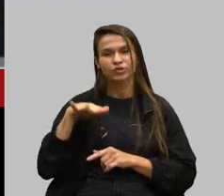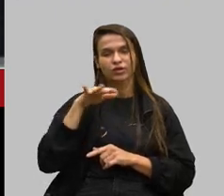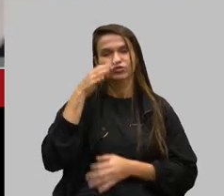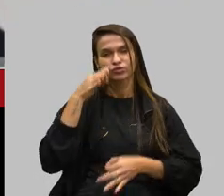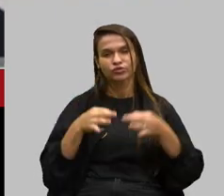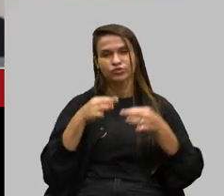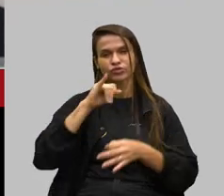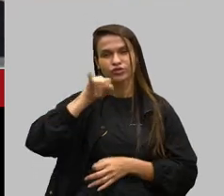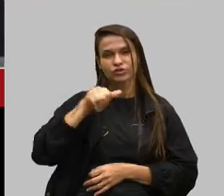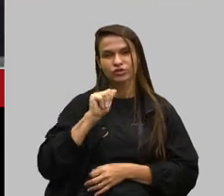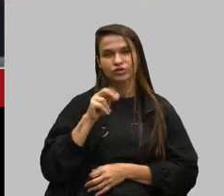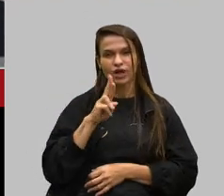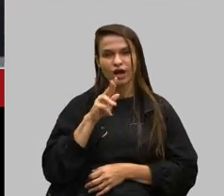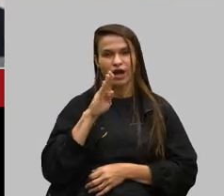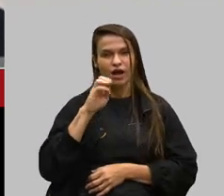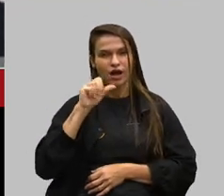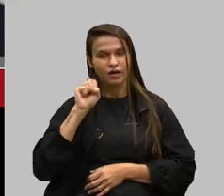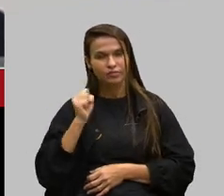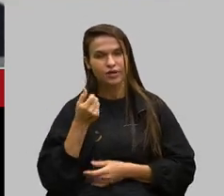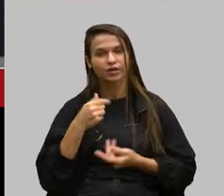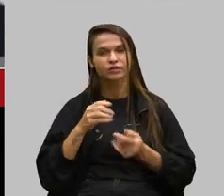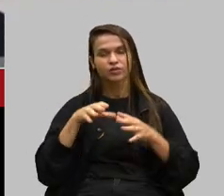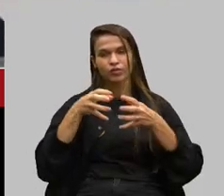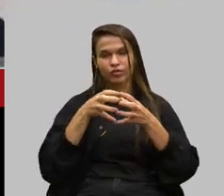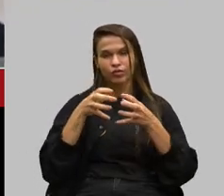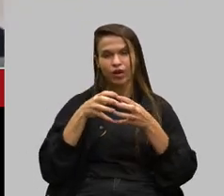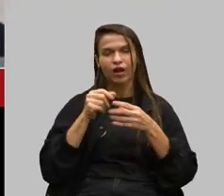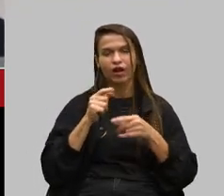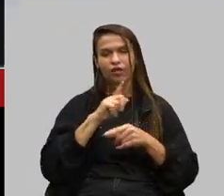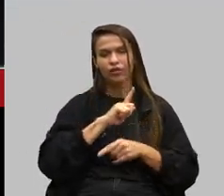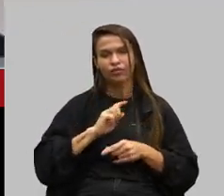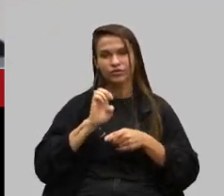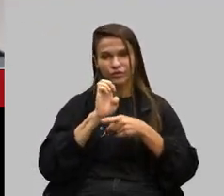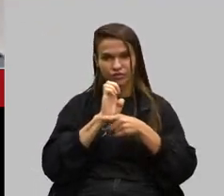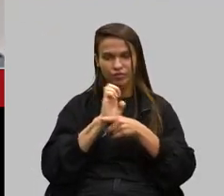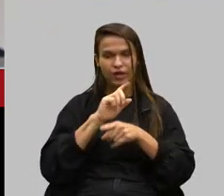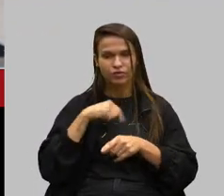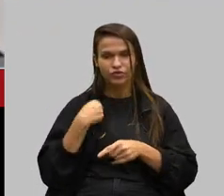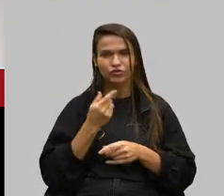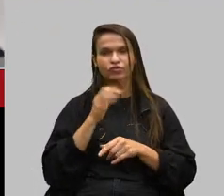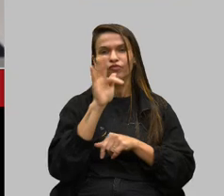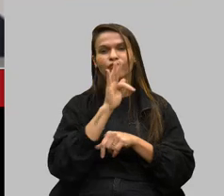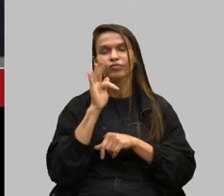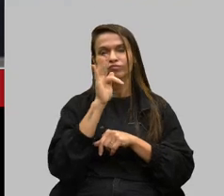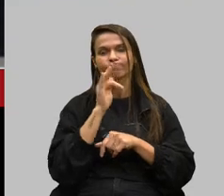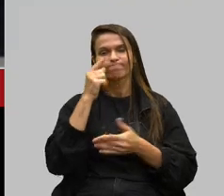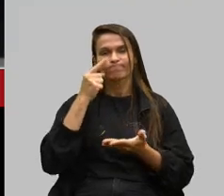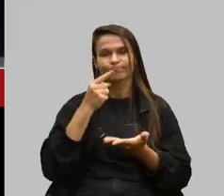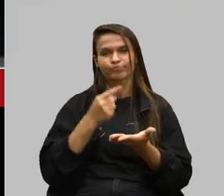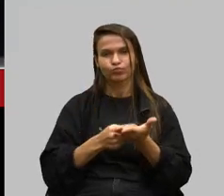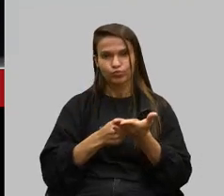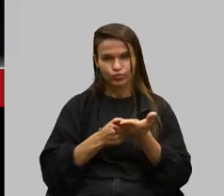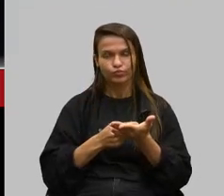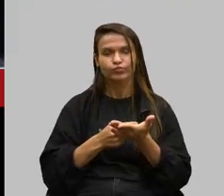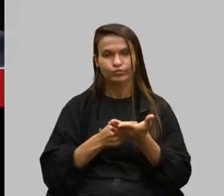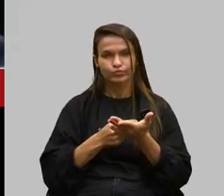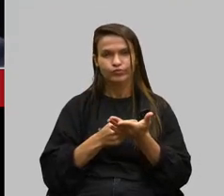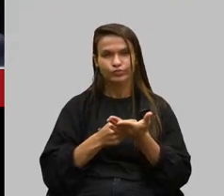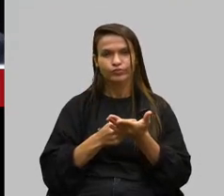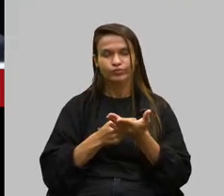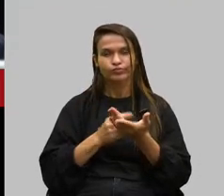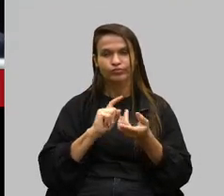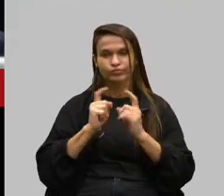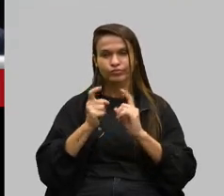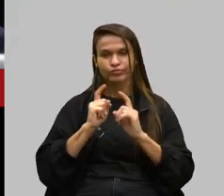Jarbas e a sua equipe lá no governo do estado para a gente formalizar sessão do sigcon